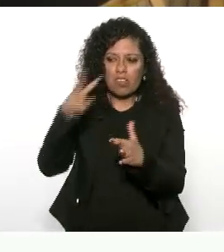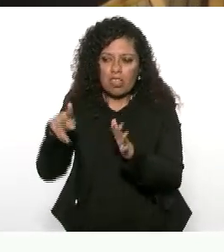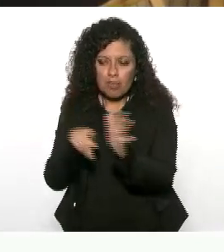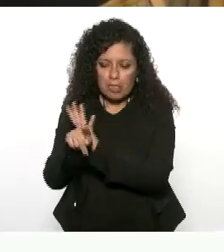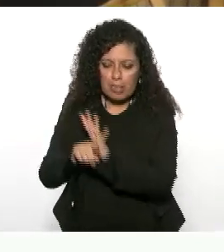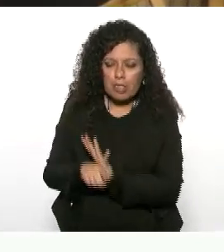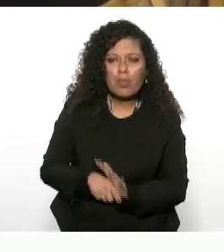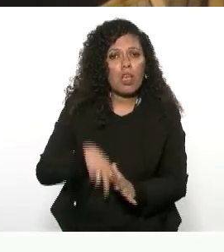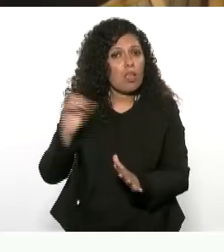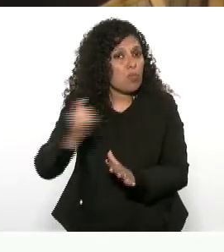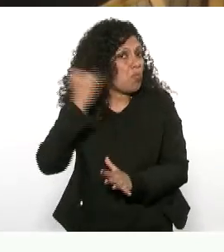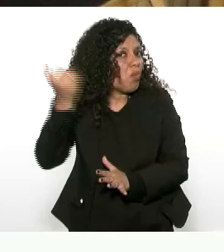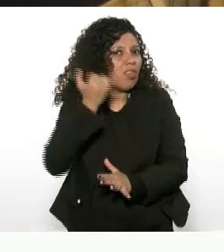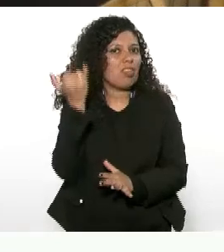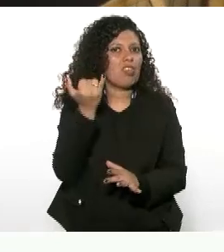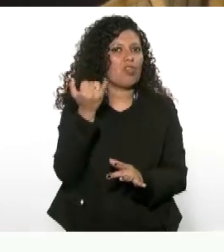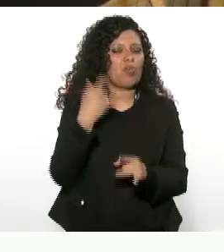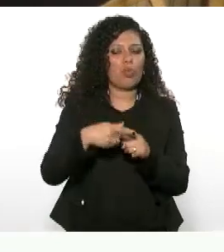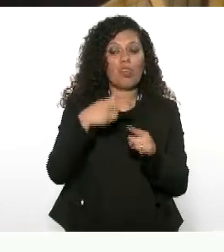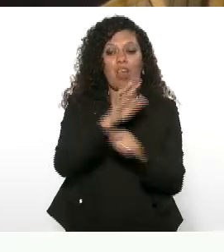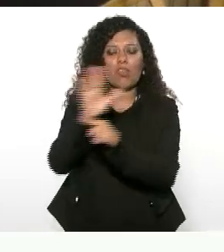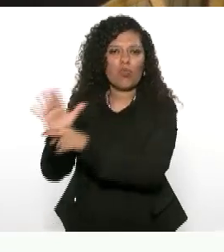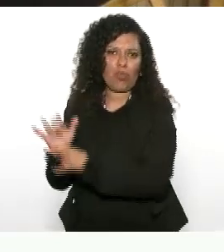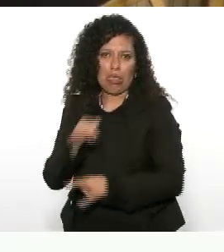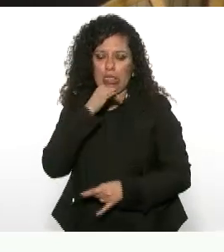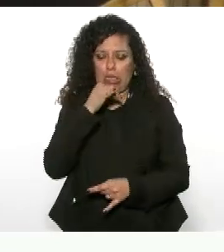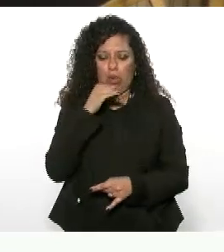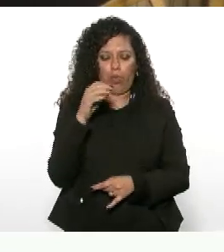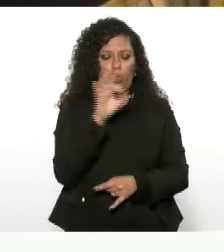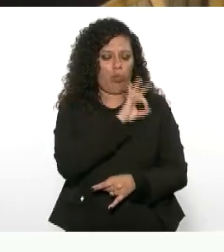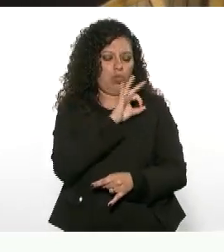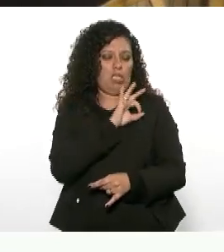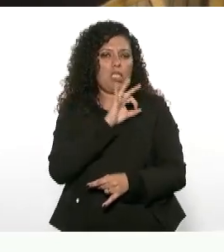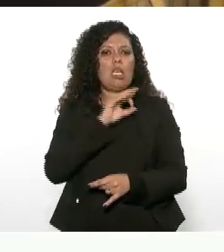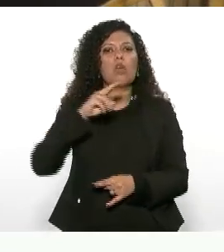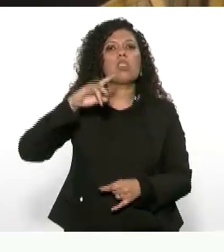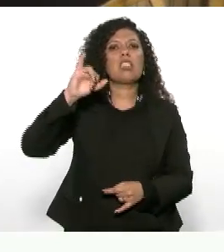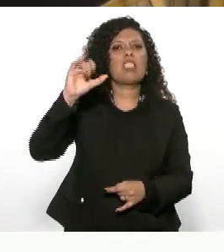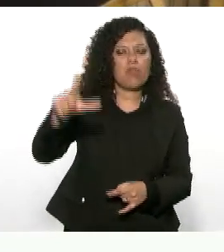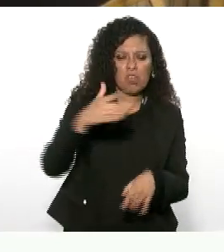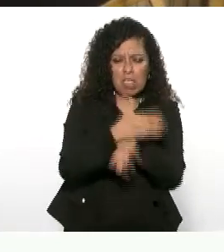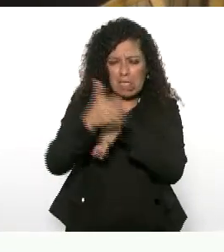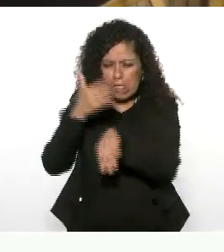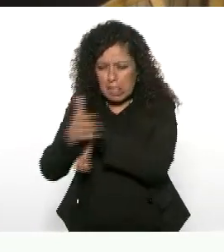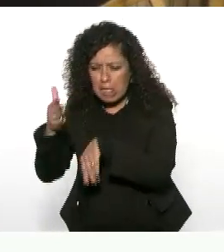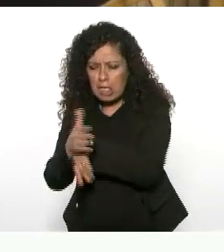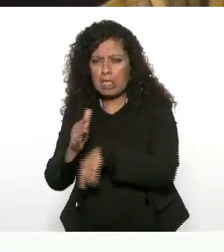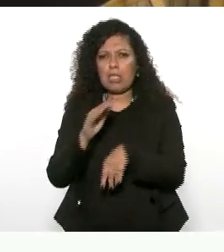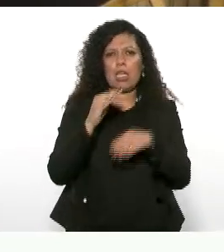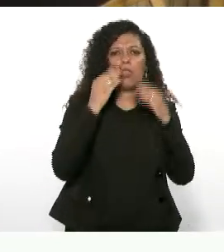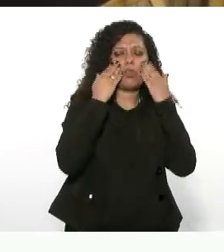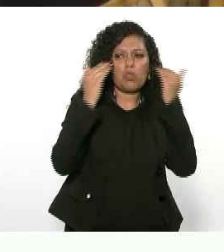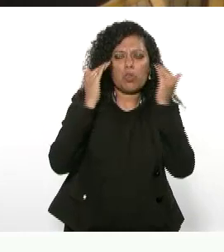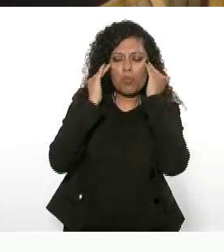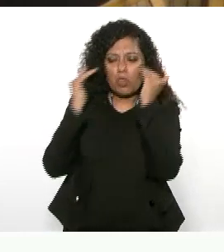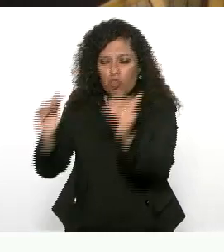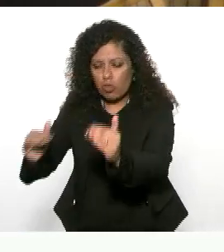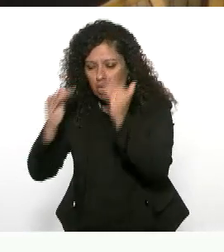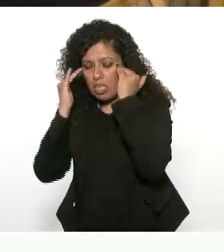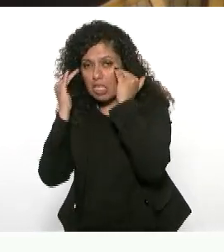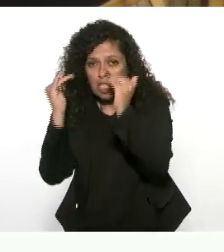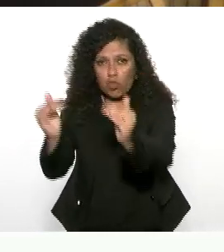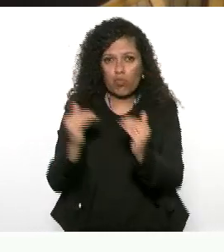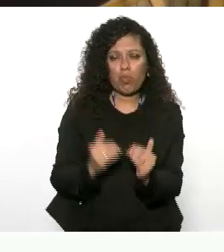Civil especificamente. Então, um policial civil capacitado, treinado, valorizado e que seja avaliado